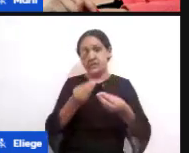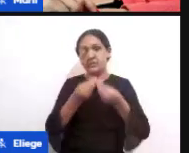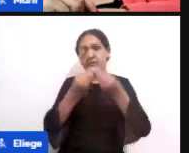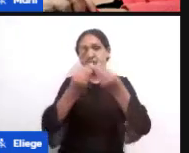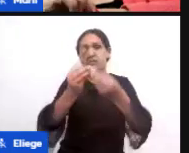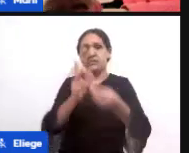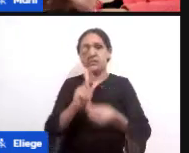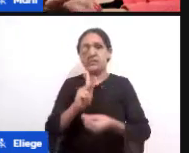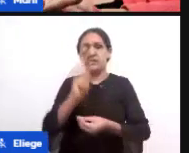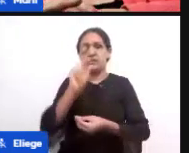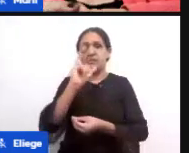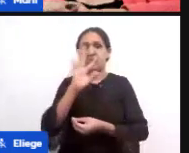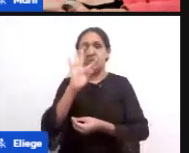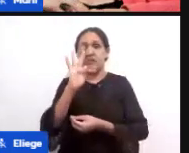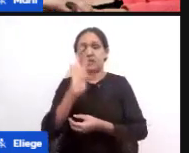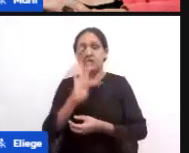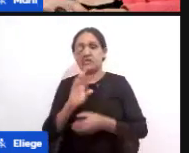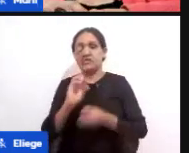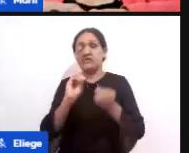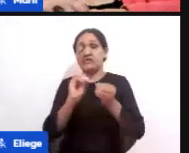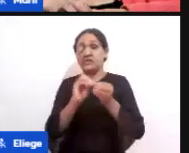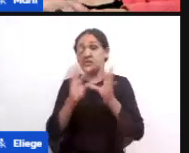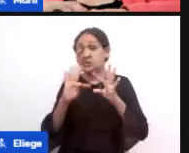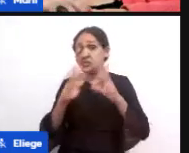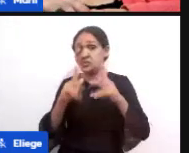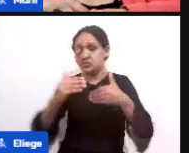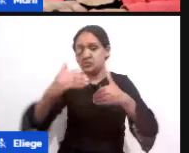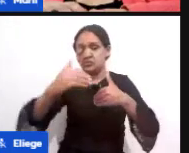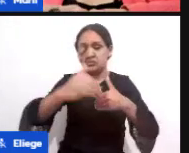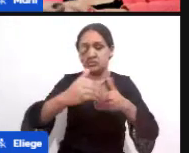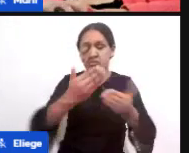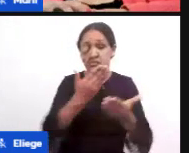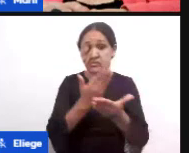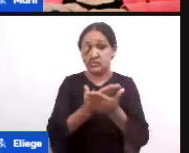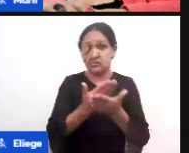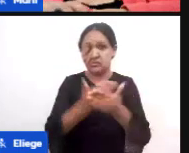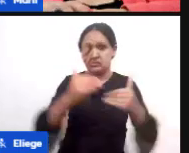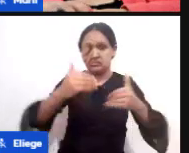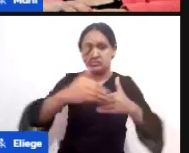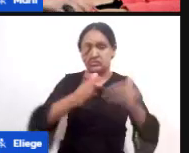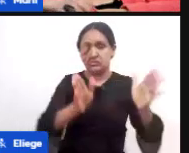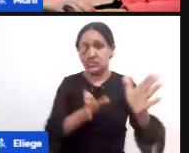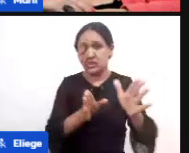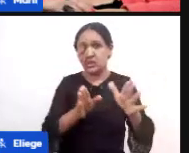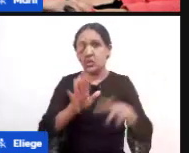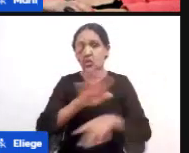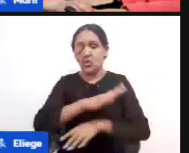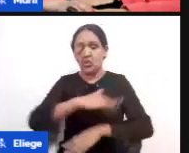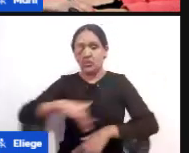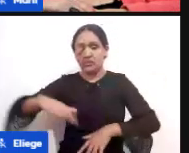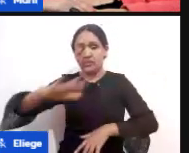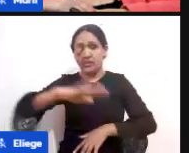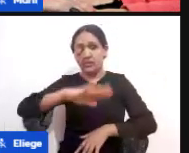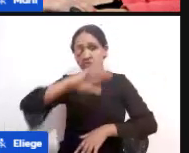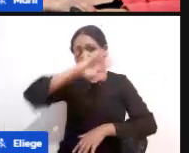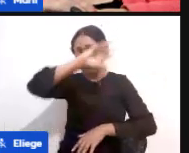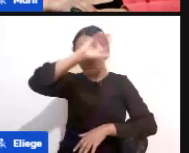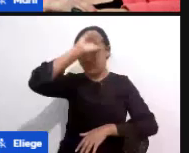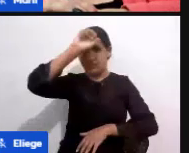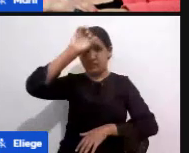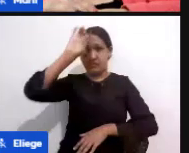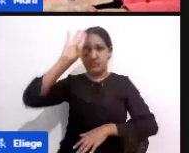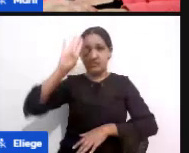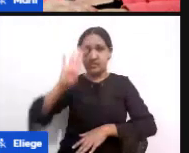tudo aquilo que está dentro de uma sala de aula, que nós chamamos de ambiente alfabetizador. Mas que agora esse